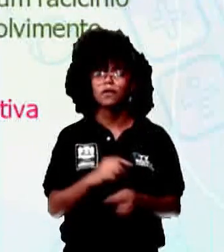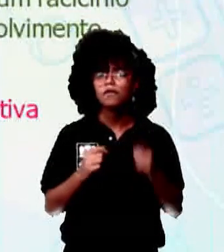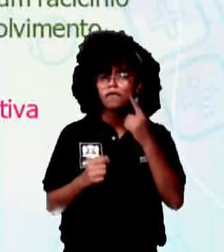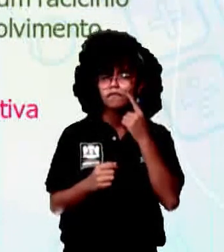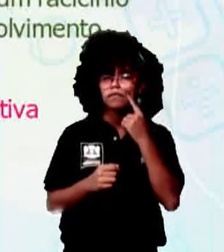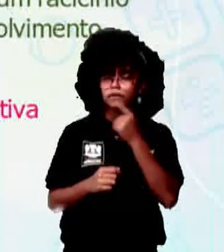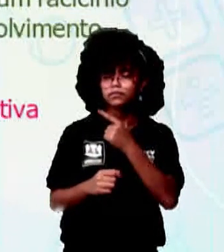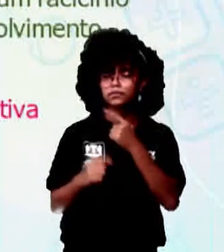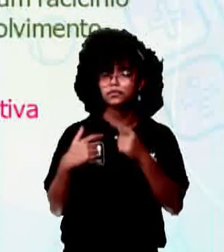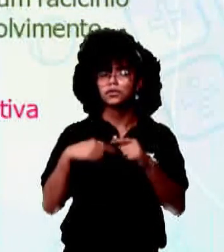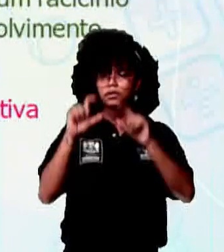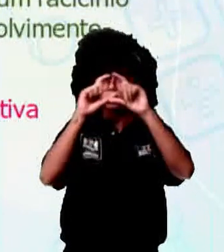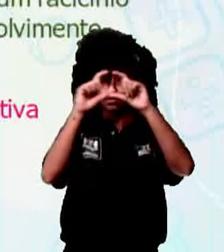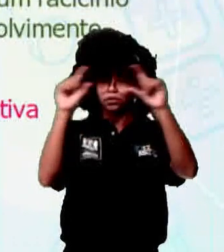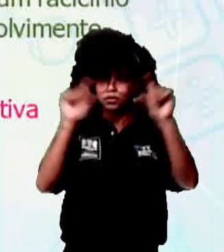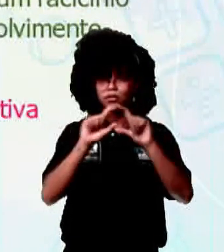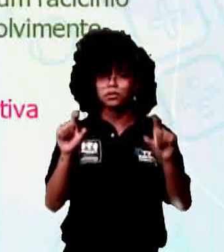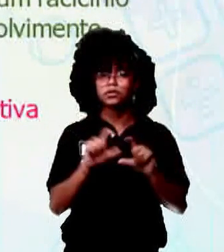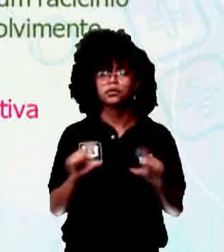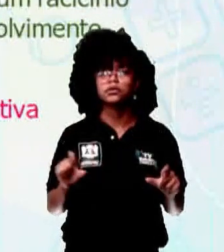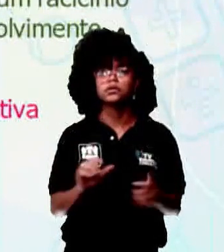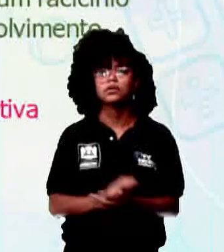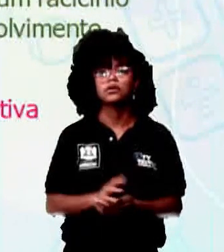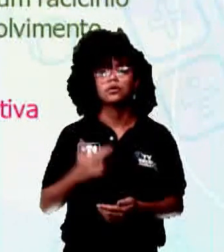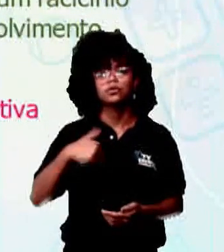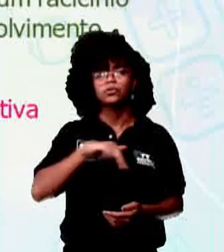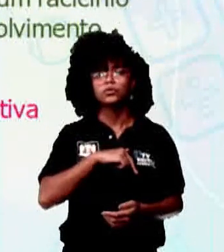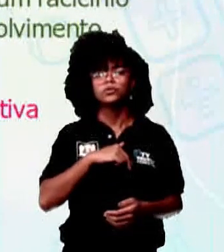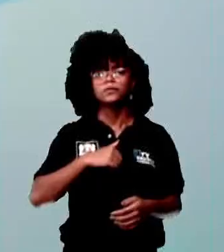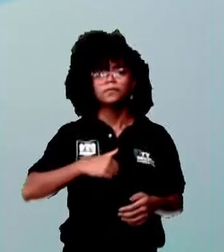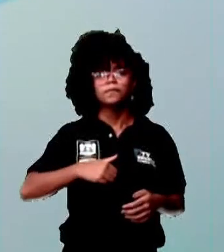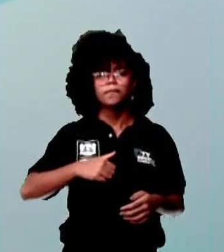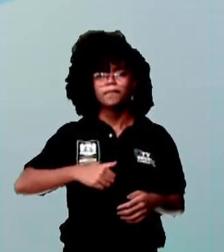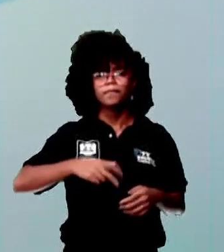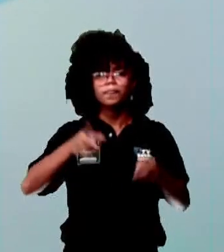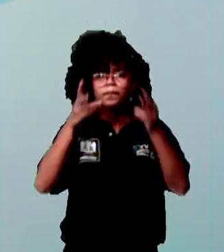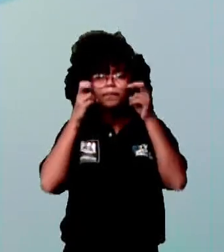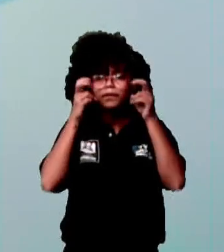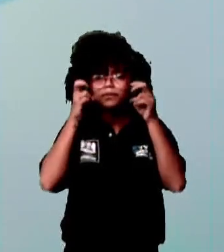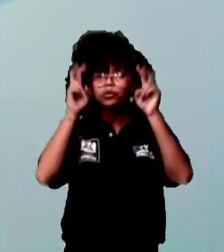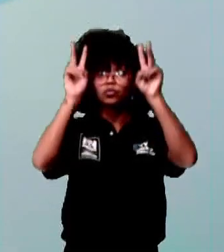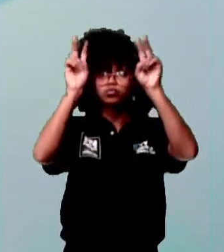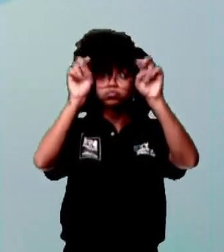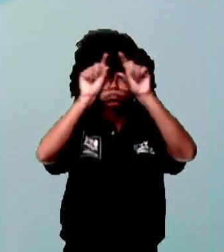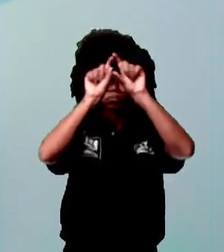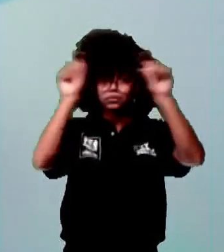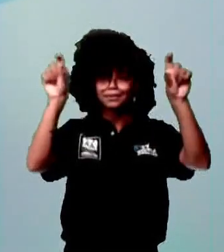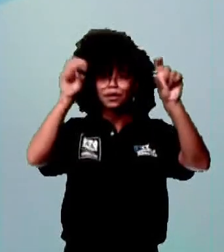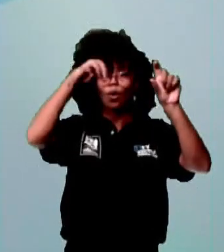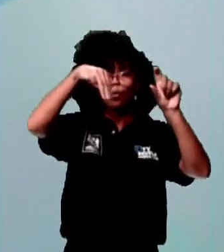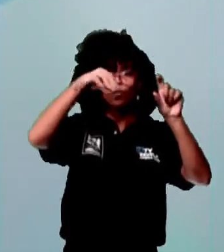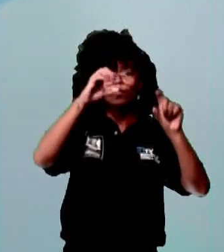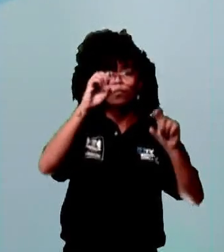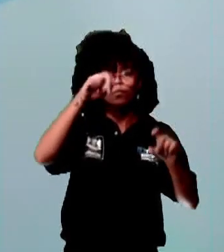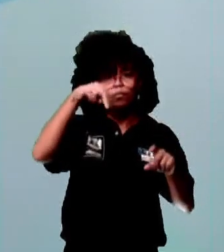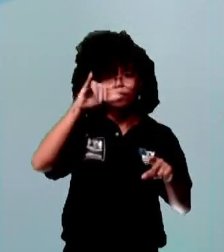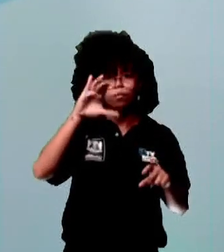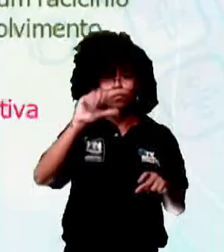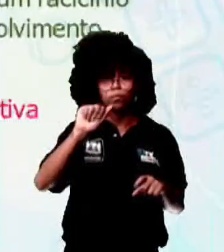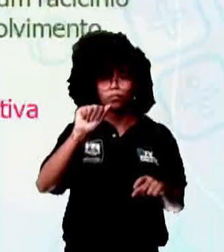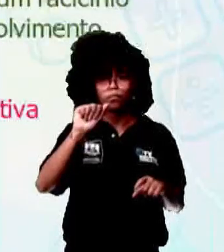aí da Turma da Mônica, em que nós, em primeiro lugar, observamos o título, Mônica. E aí